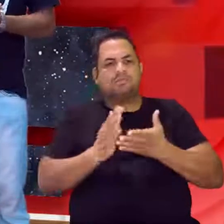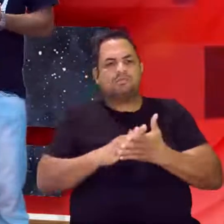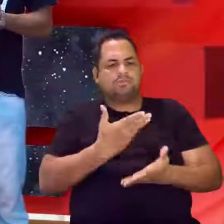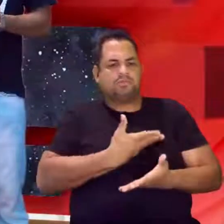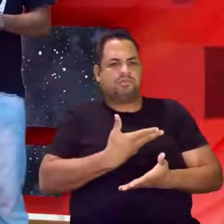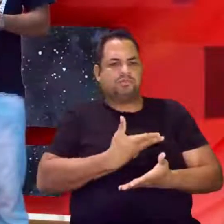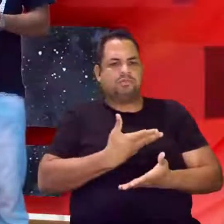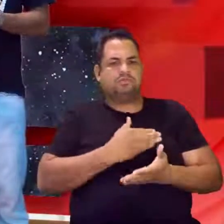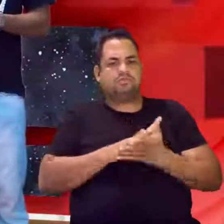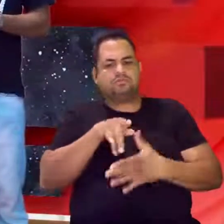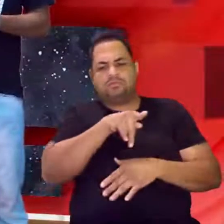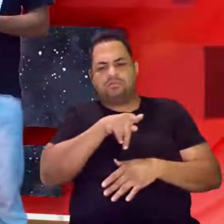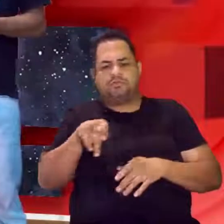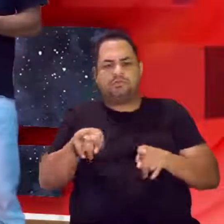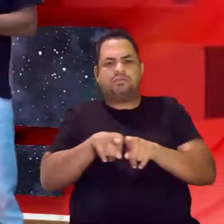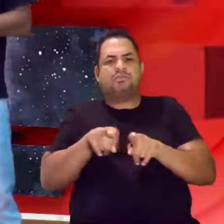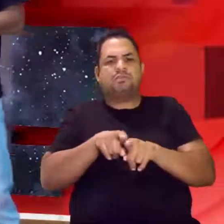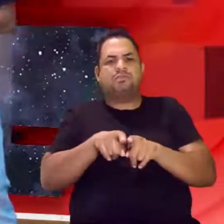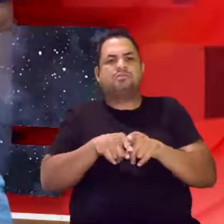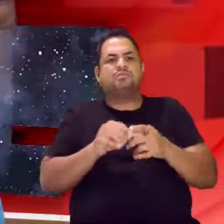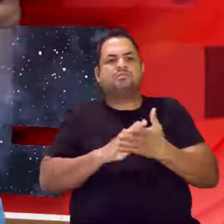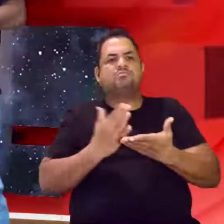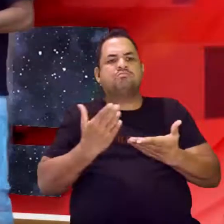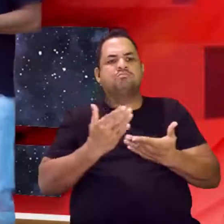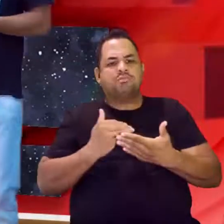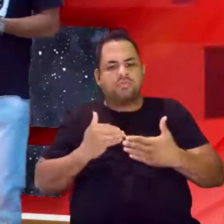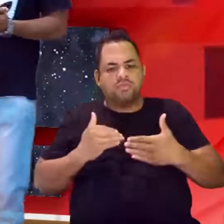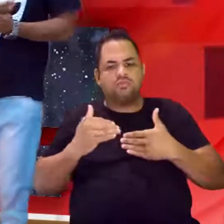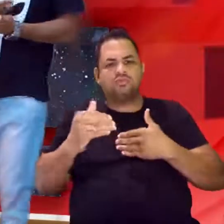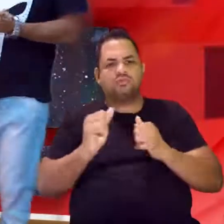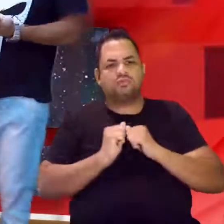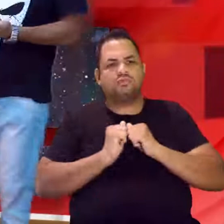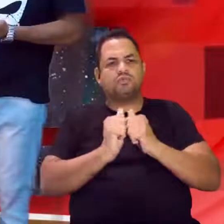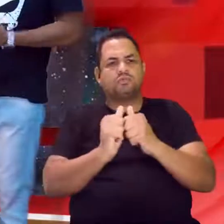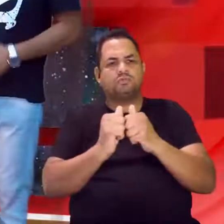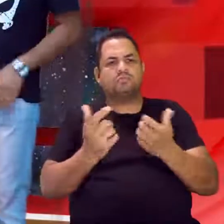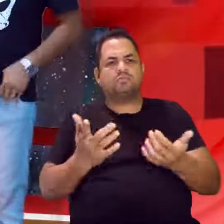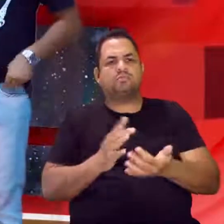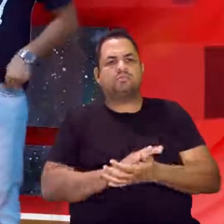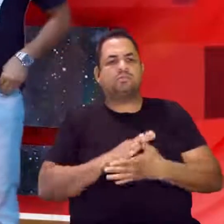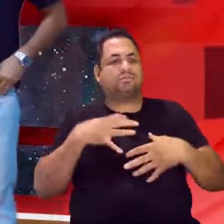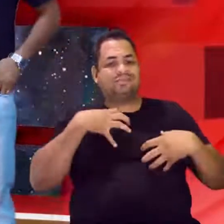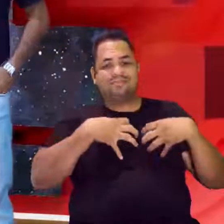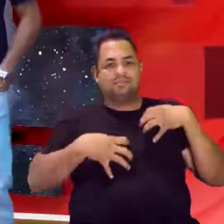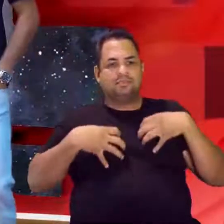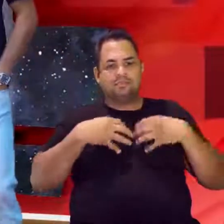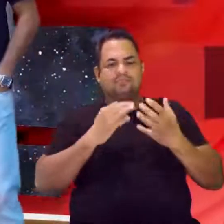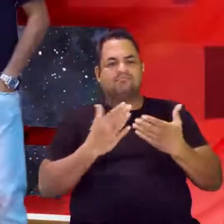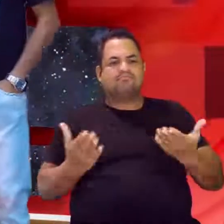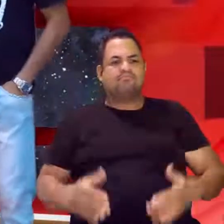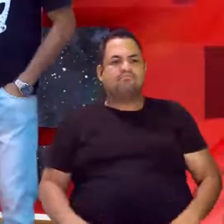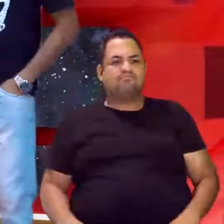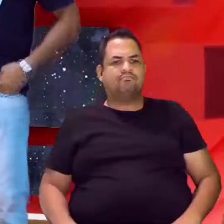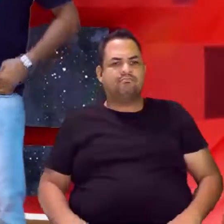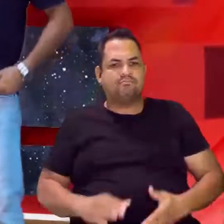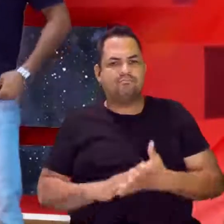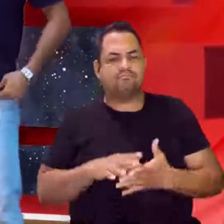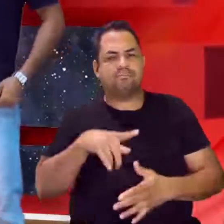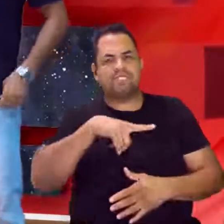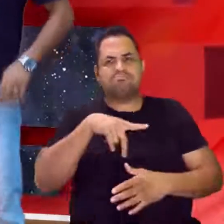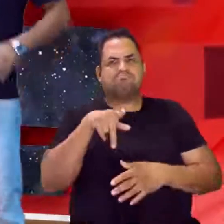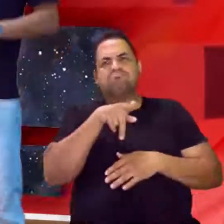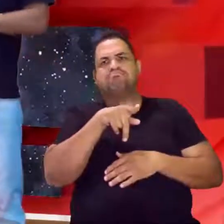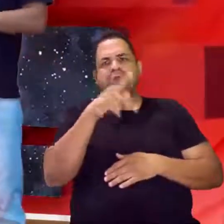na mesma jornada, né? Essa jornada aí da pegada de ficar nessa ansiedade. Sujeito, né? Tem pessoas que lidam melhor